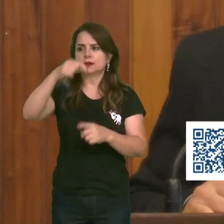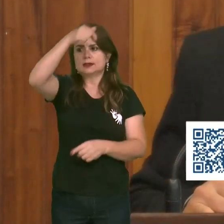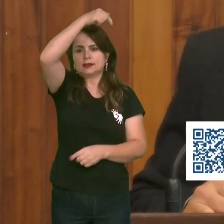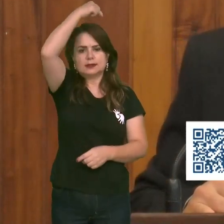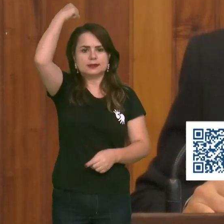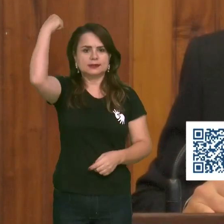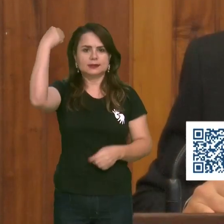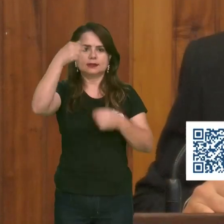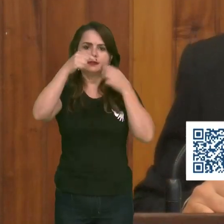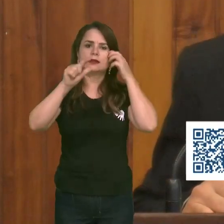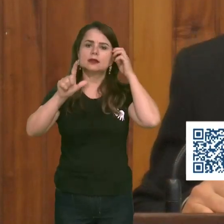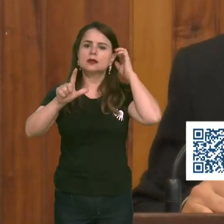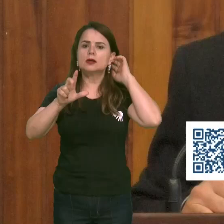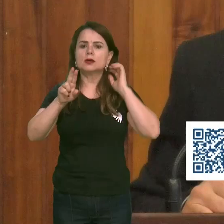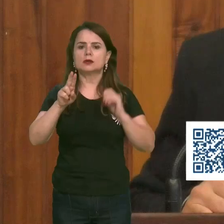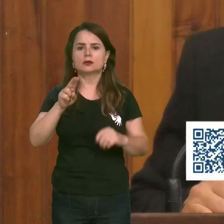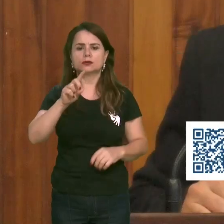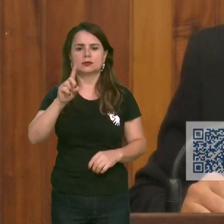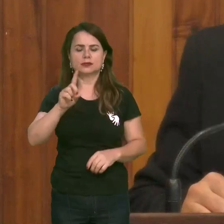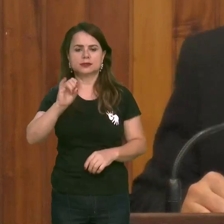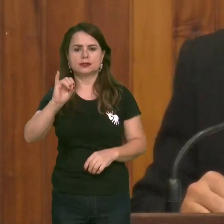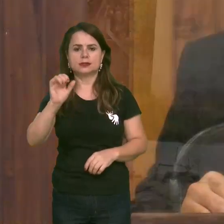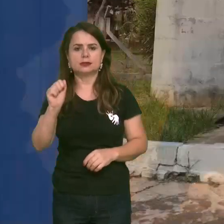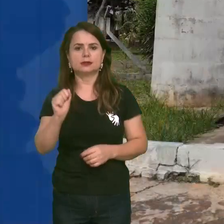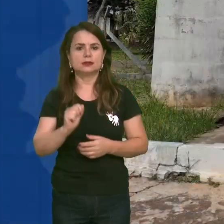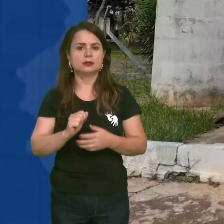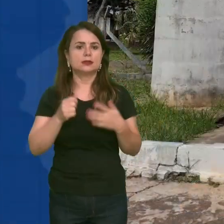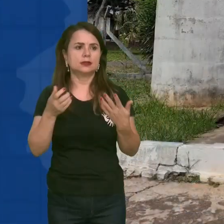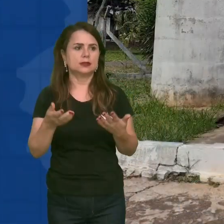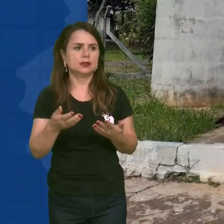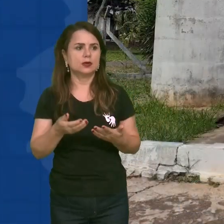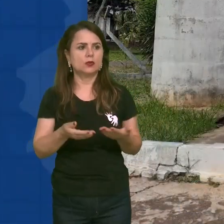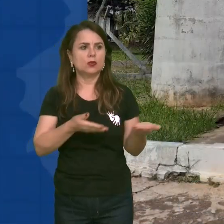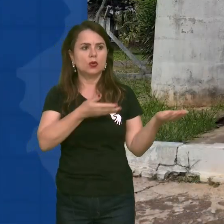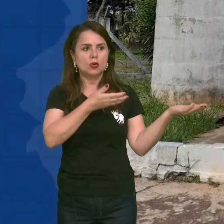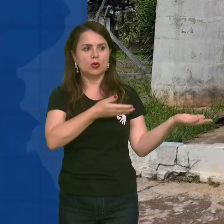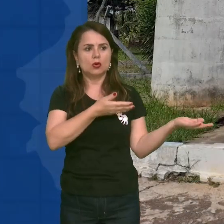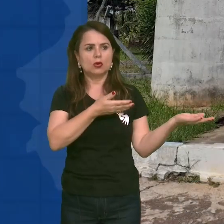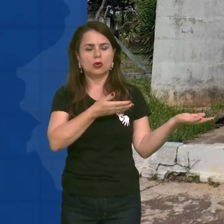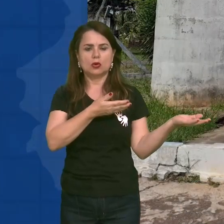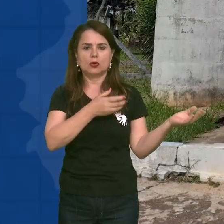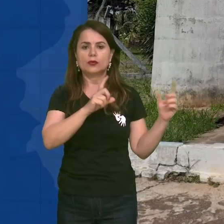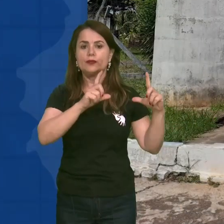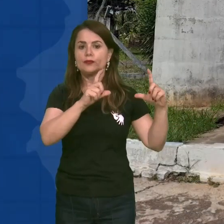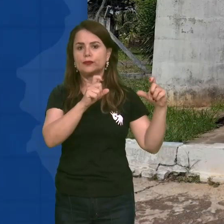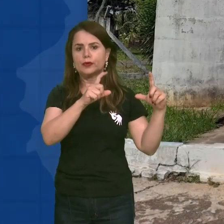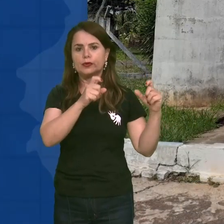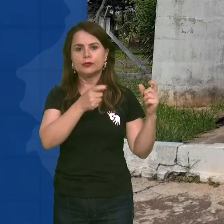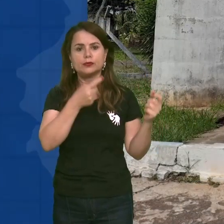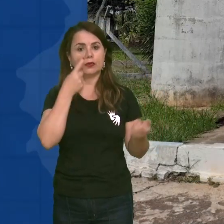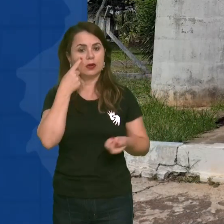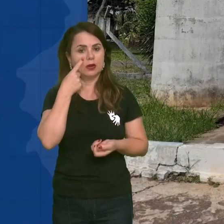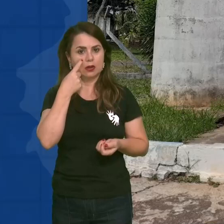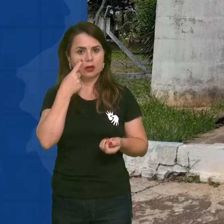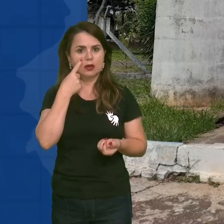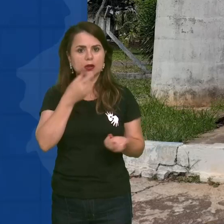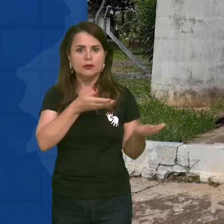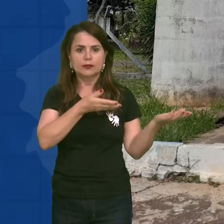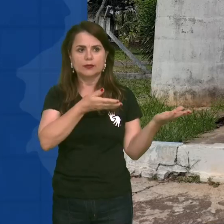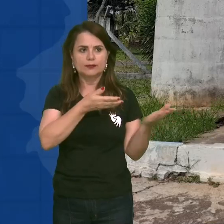fonte está sucateada eu não sei se é possível a TV Câmara temos algumas imagens ali isso aqui é a fonte